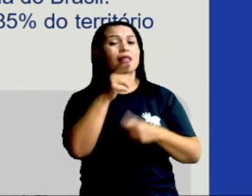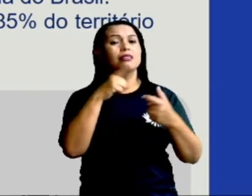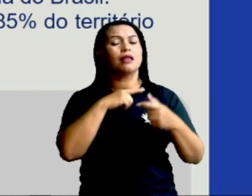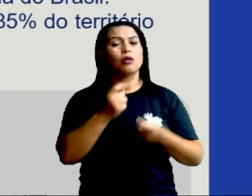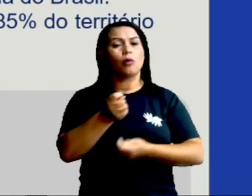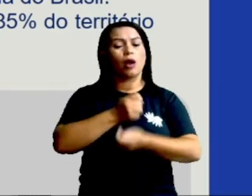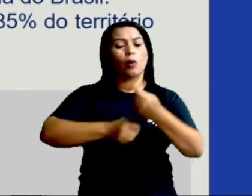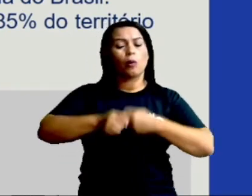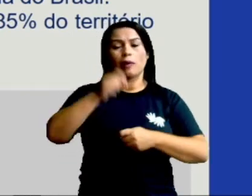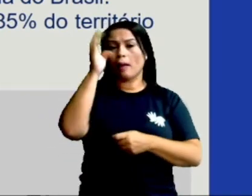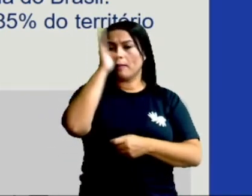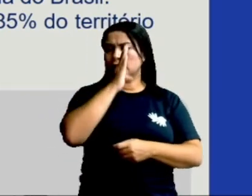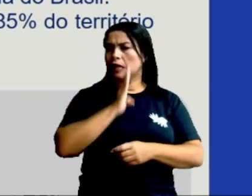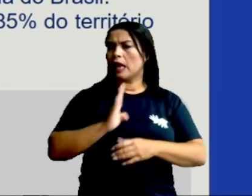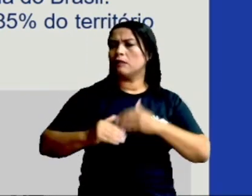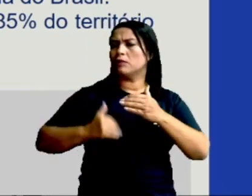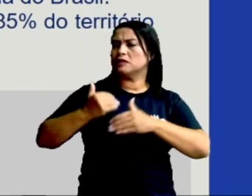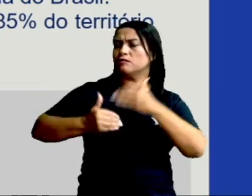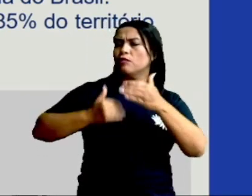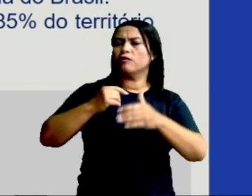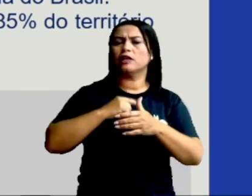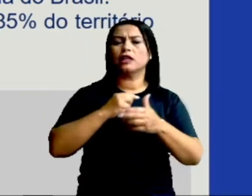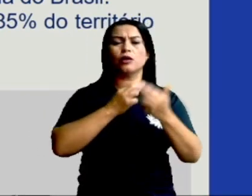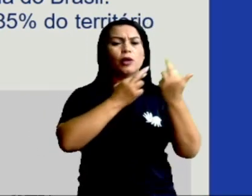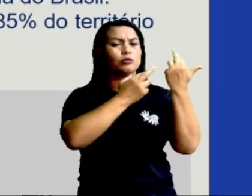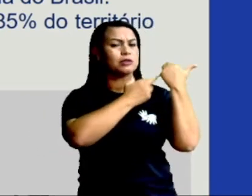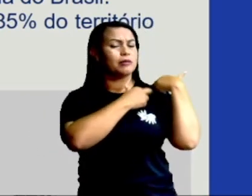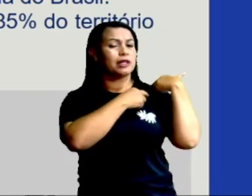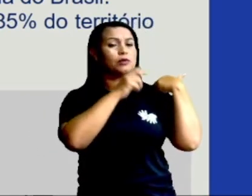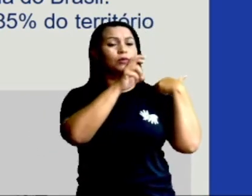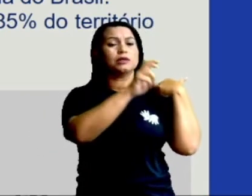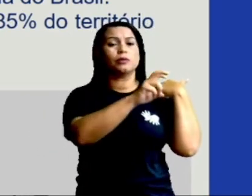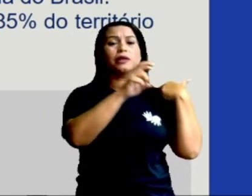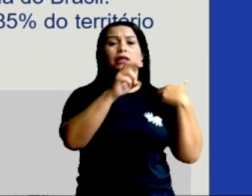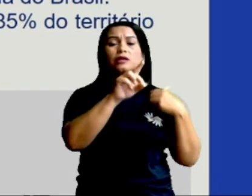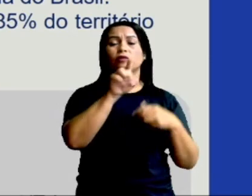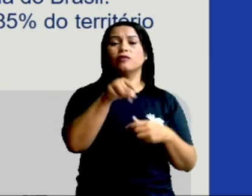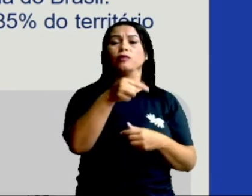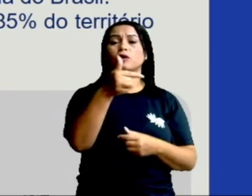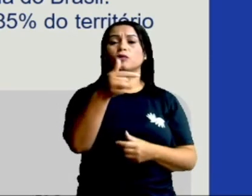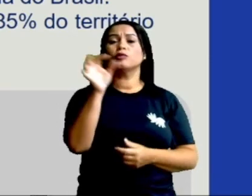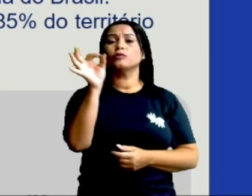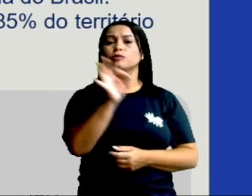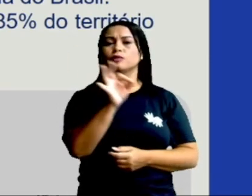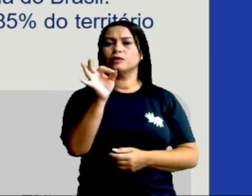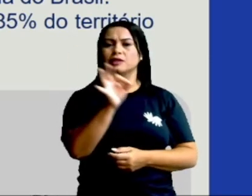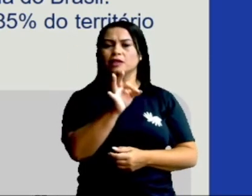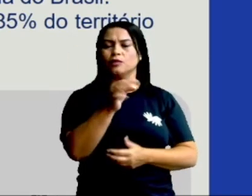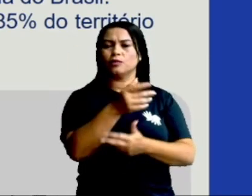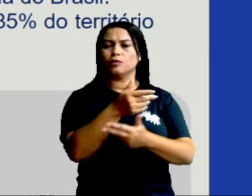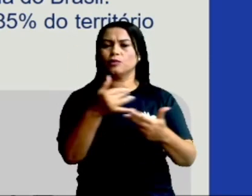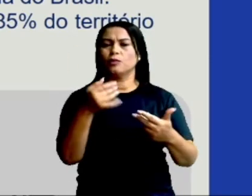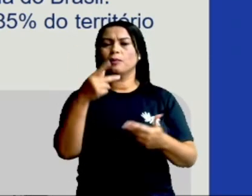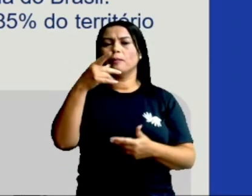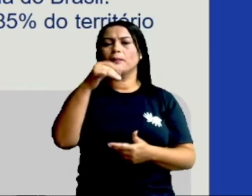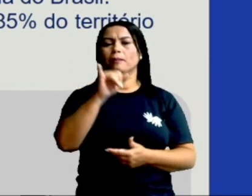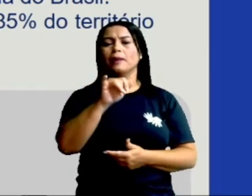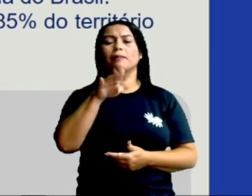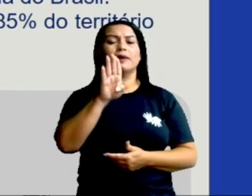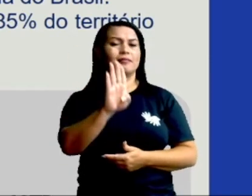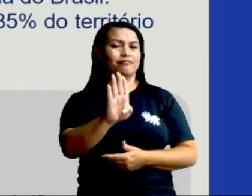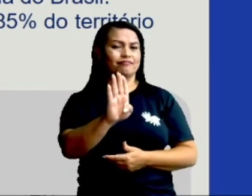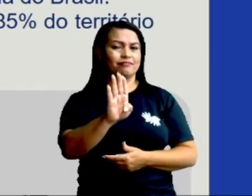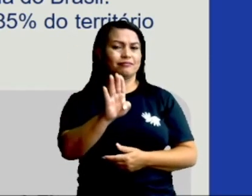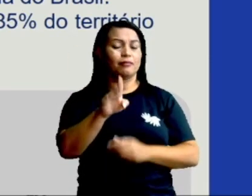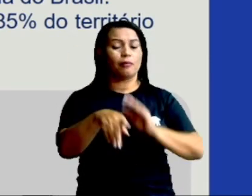mais desenvolvidas sendo responsável por 55,2 por cento do produto interno bruto ou